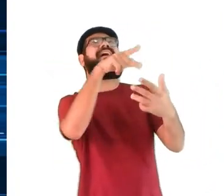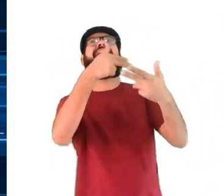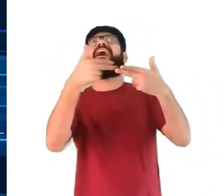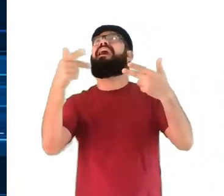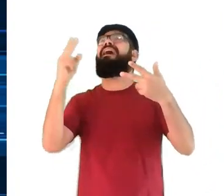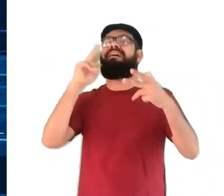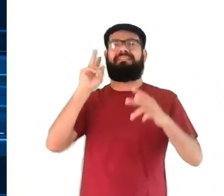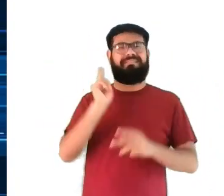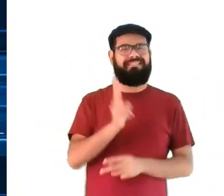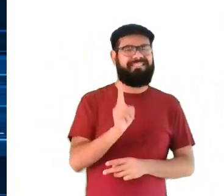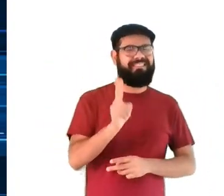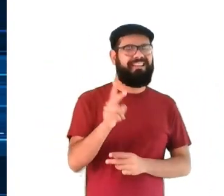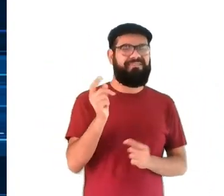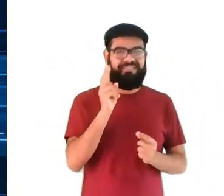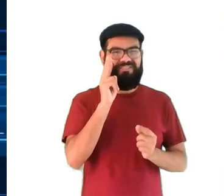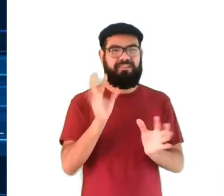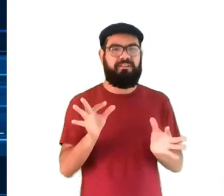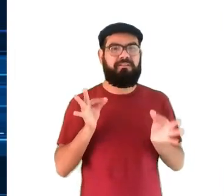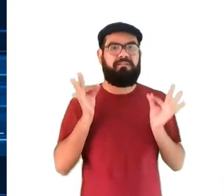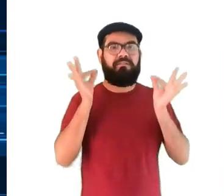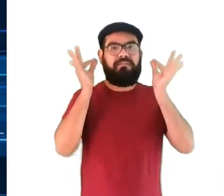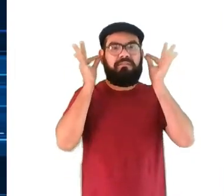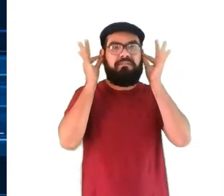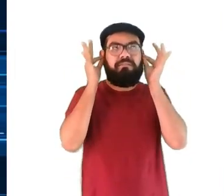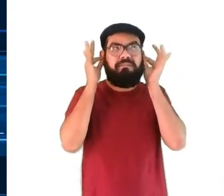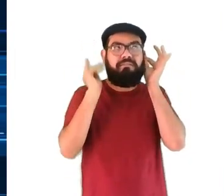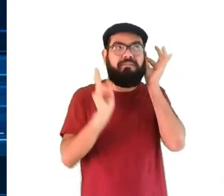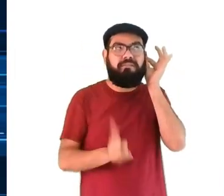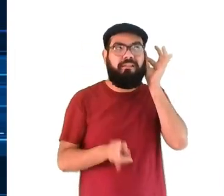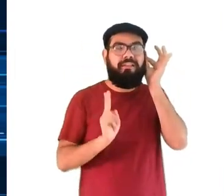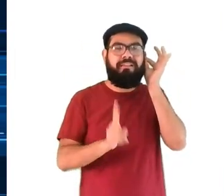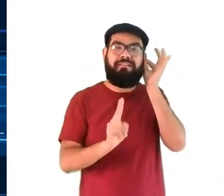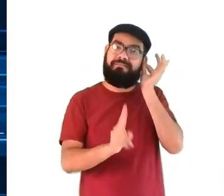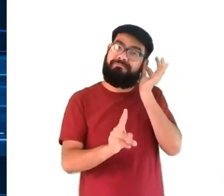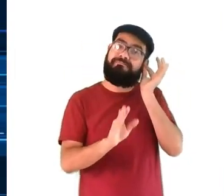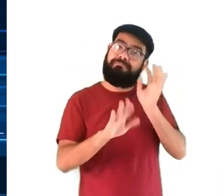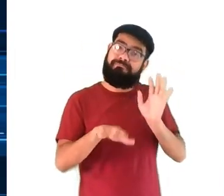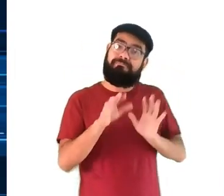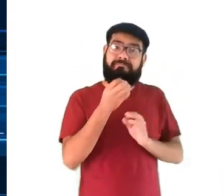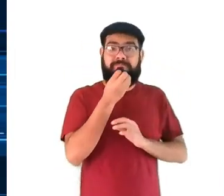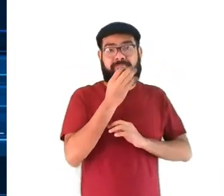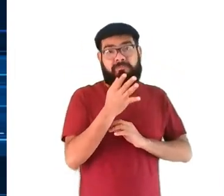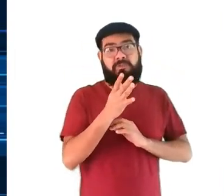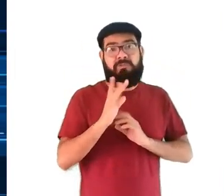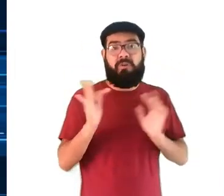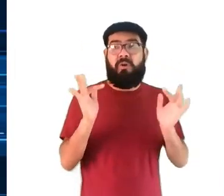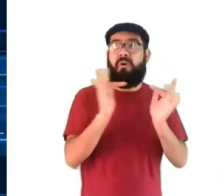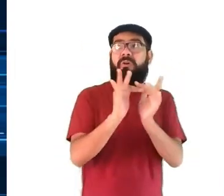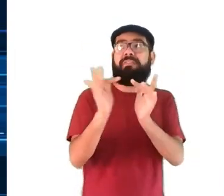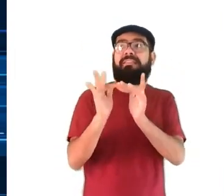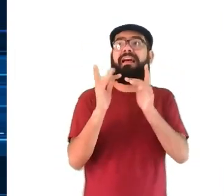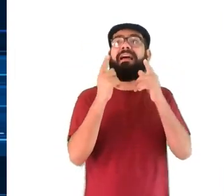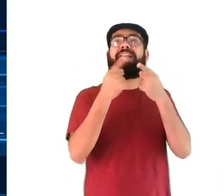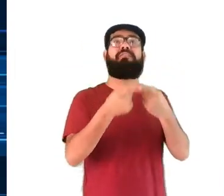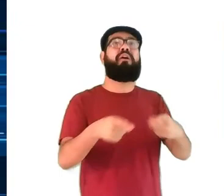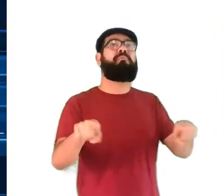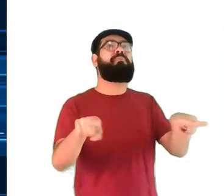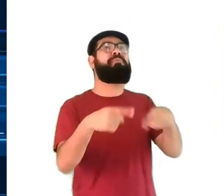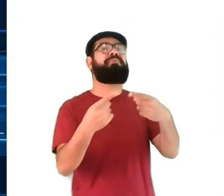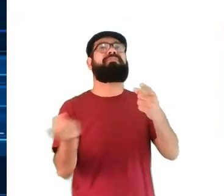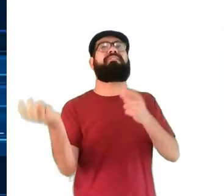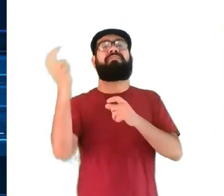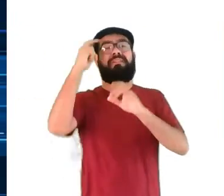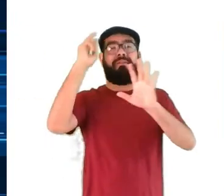ouvido. Por um lado é bom para ele esse contato com a música, esse contato com a cultura, mas por